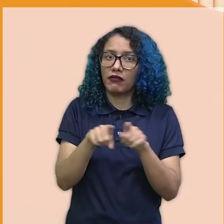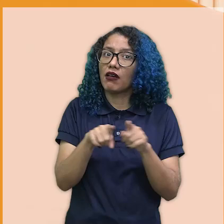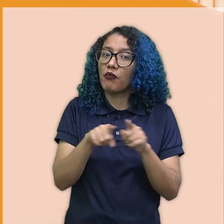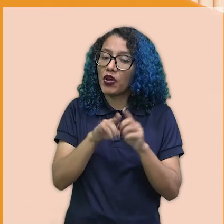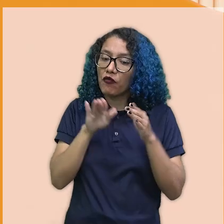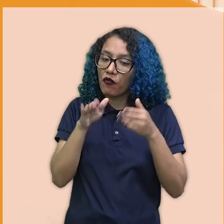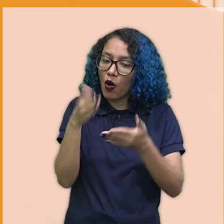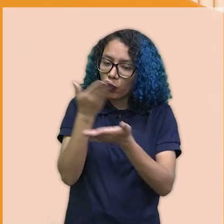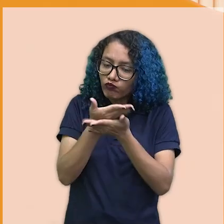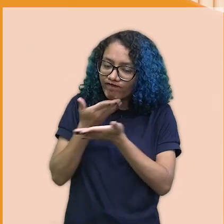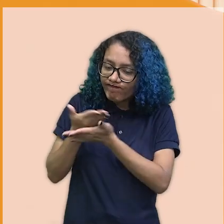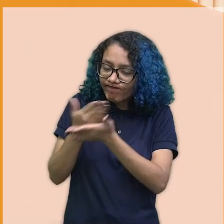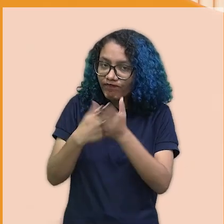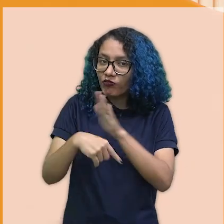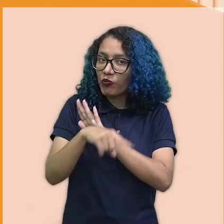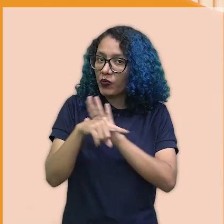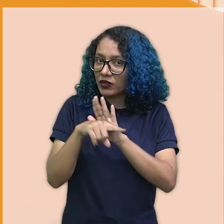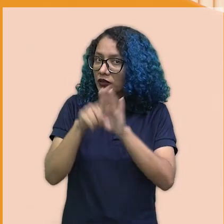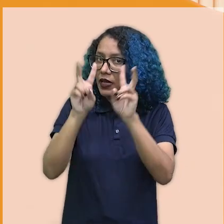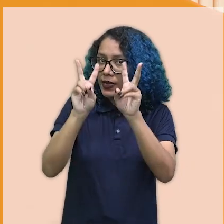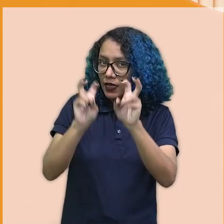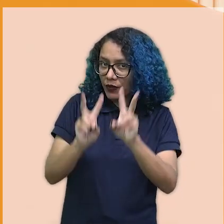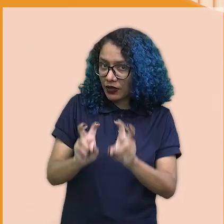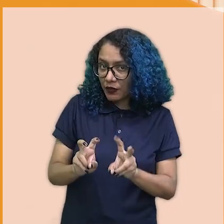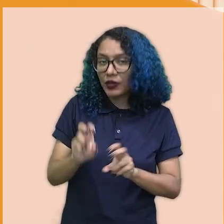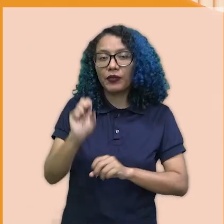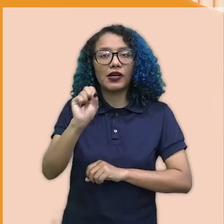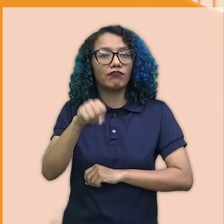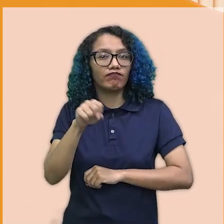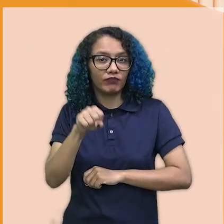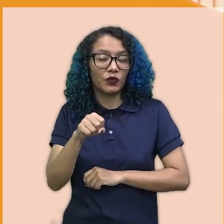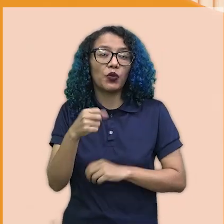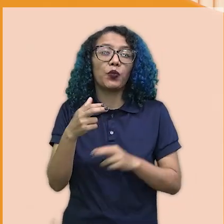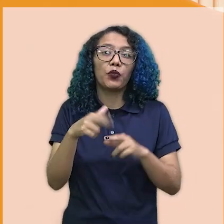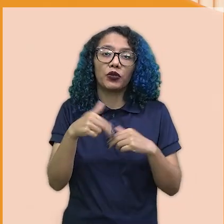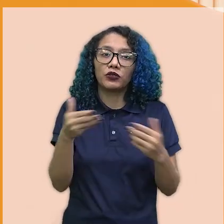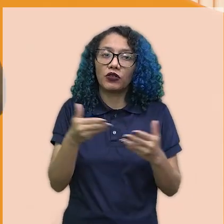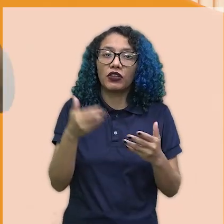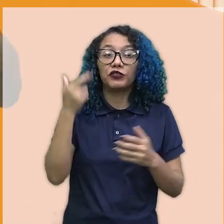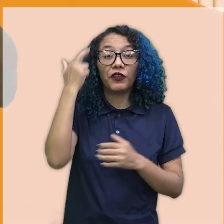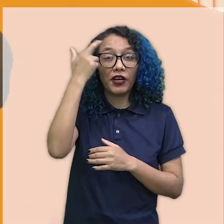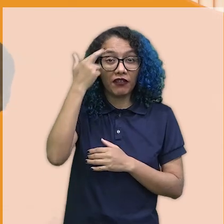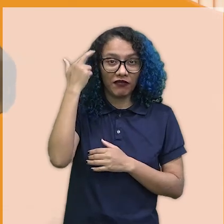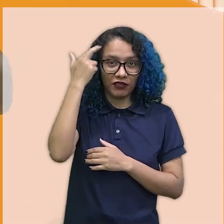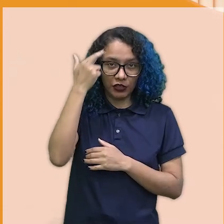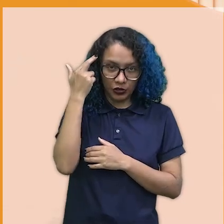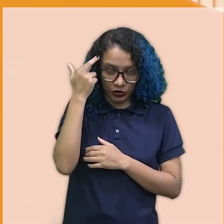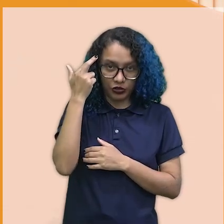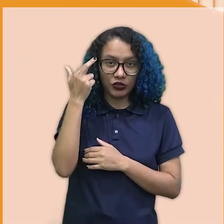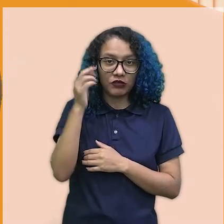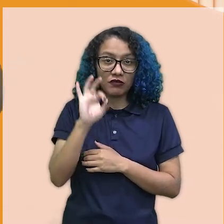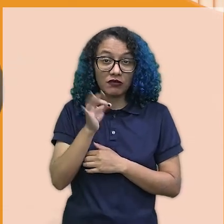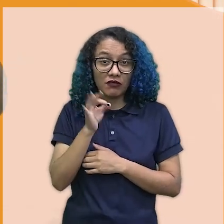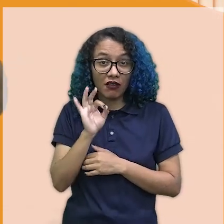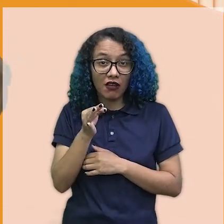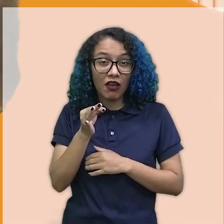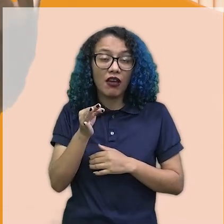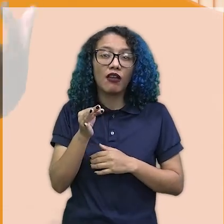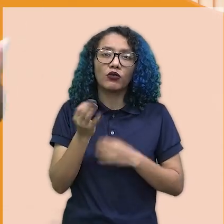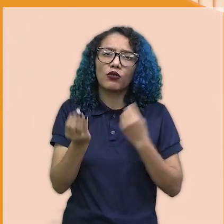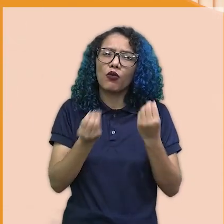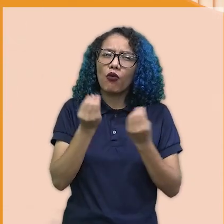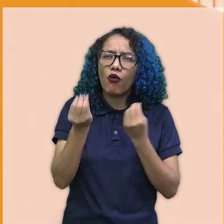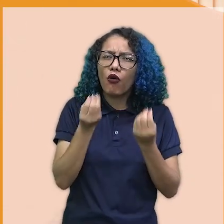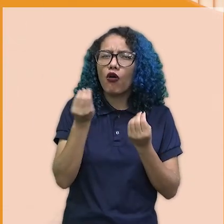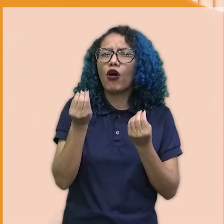com essas temáticas. E nós vamos trazer então aqui uma reflexão, um pensamento, um modo de ver,